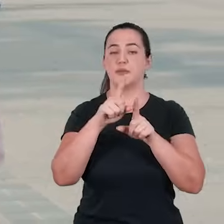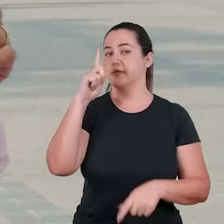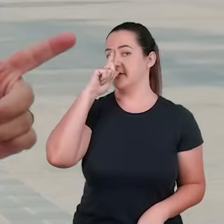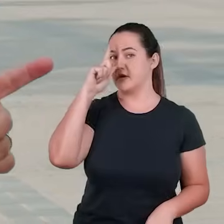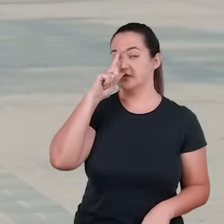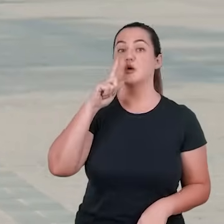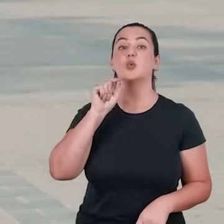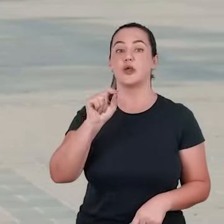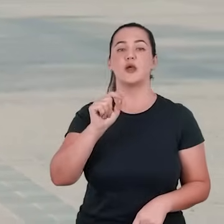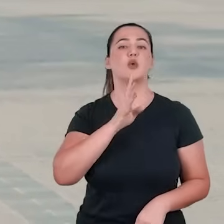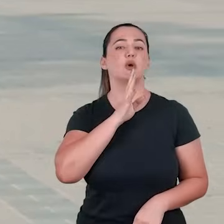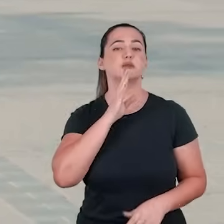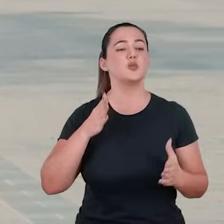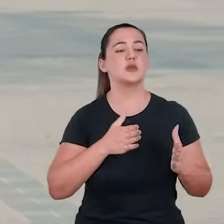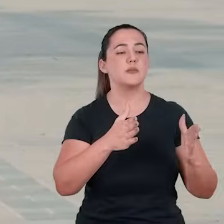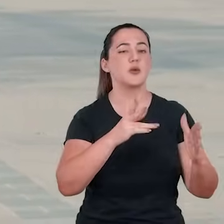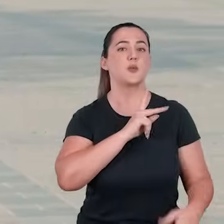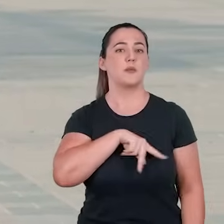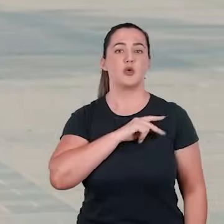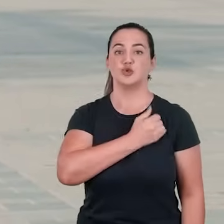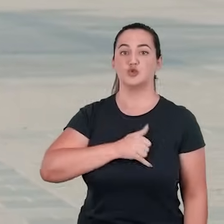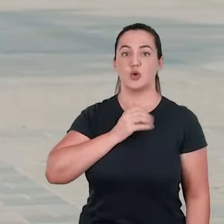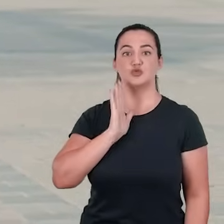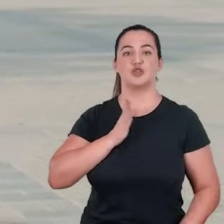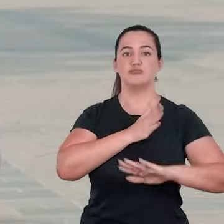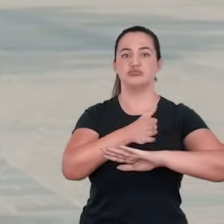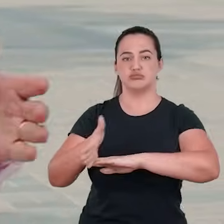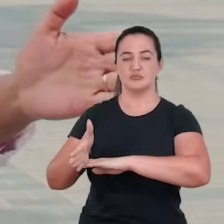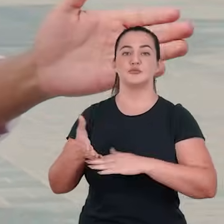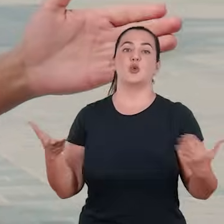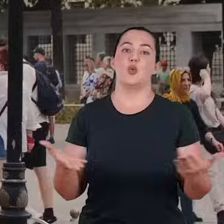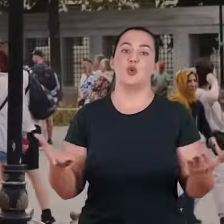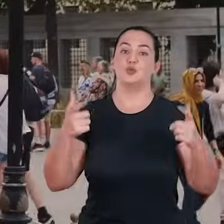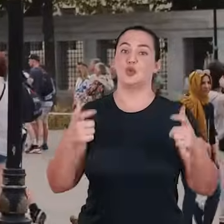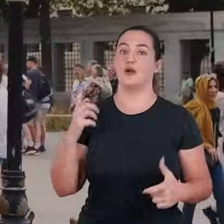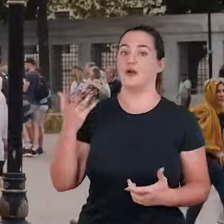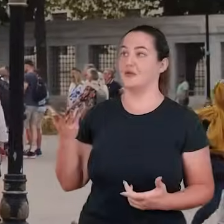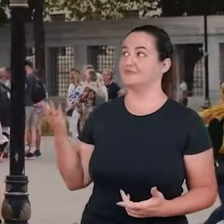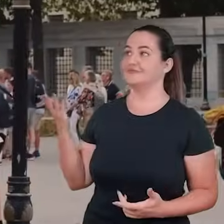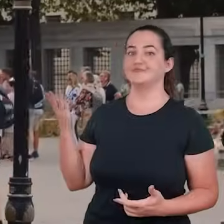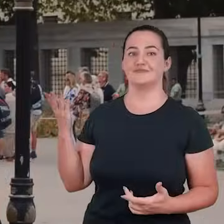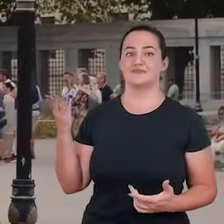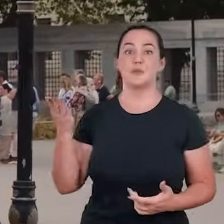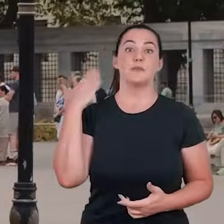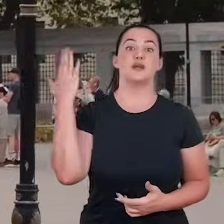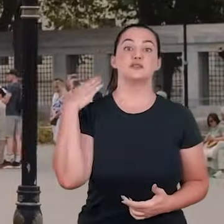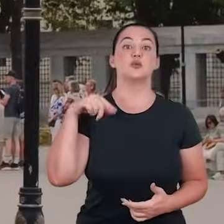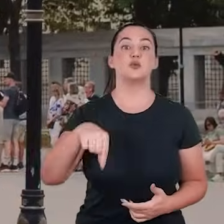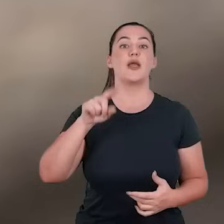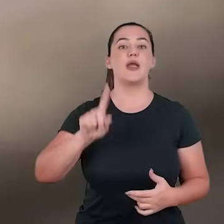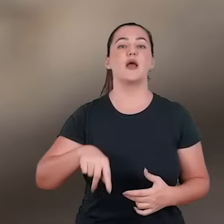do apóstolo João e do apóstolo Paulo. E no episódio de hoje, eu trouxe vocês até esse lugar aqui. No passado, aqui foi